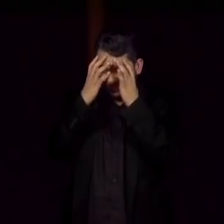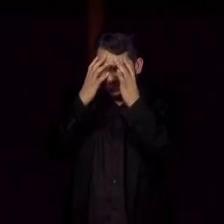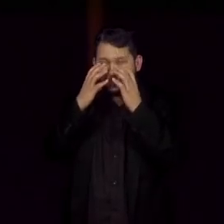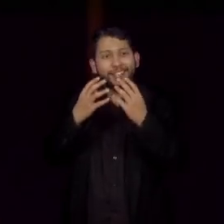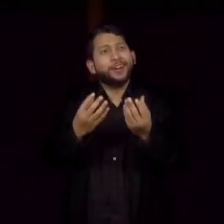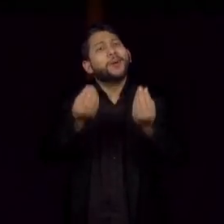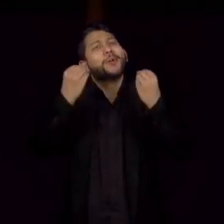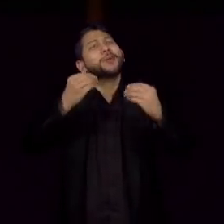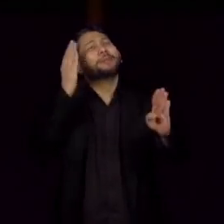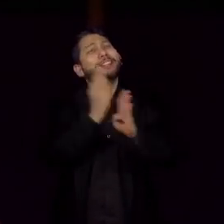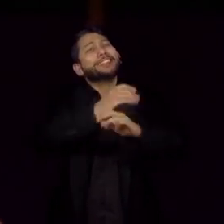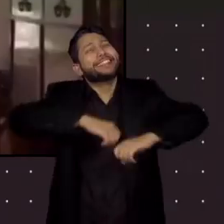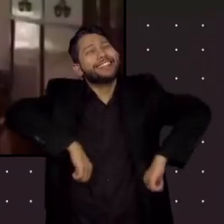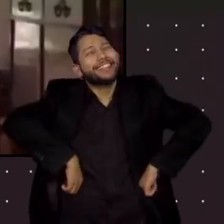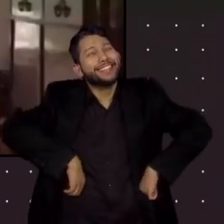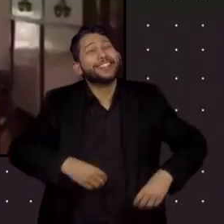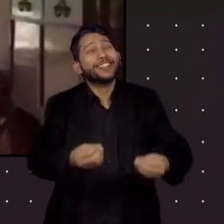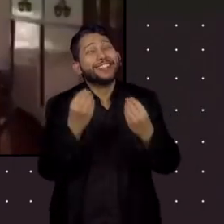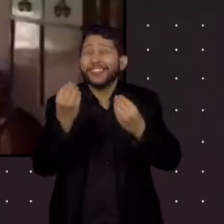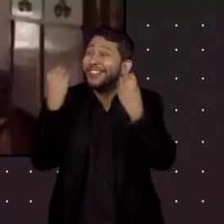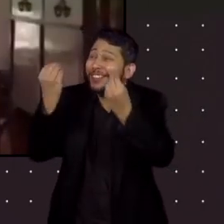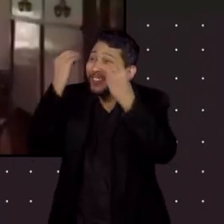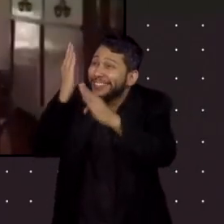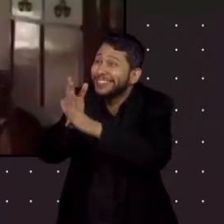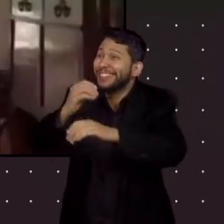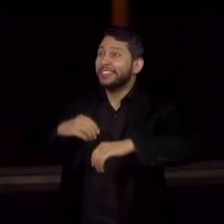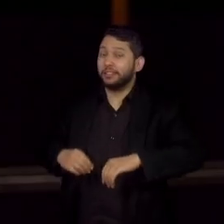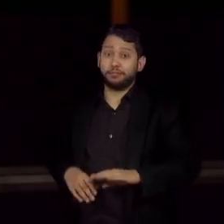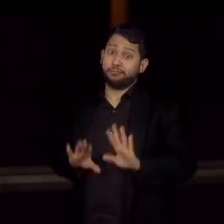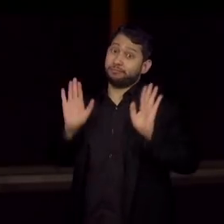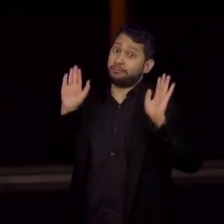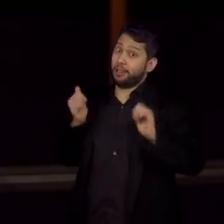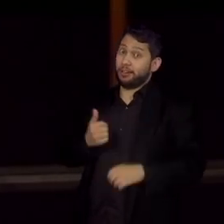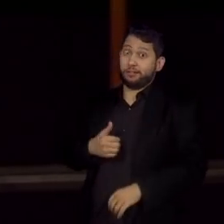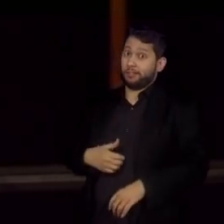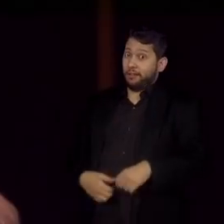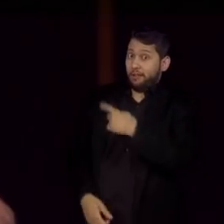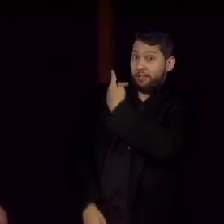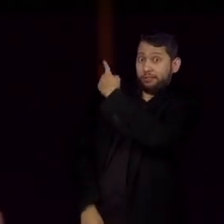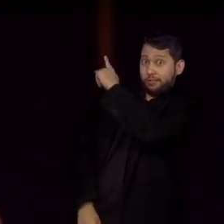Onde você foi encontrar isso aí, meu Deus do céu? Isso é coisa do Atílio.